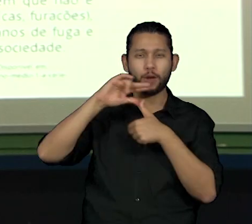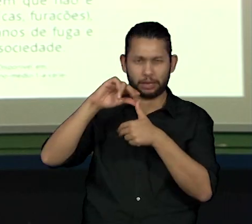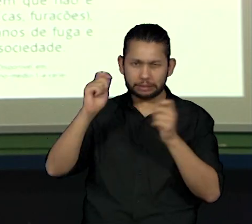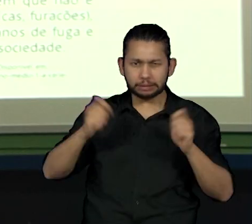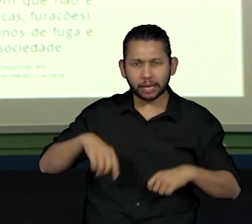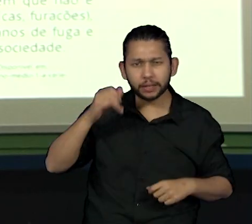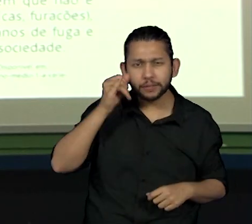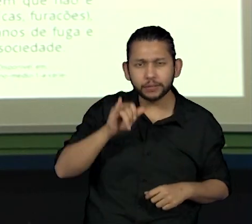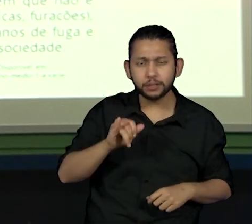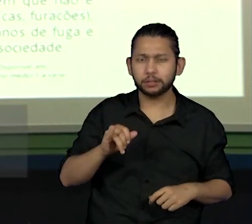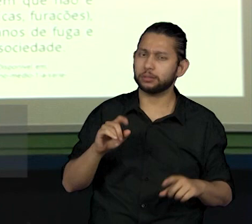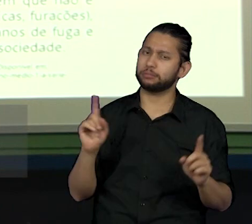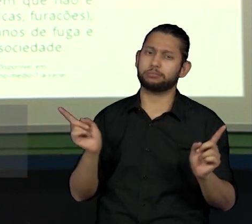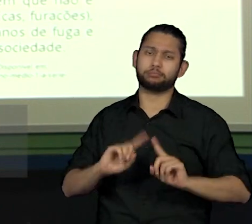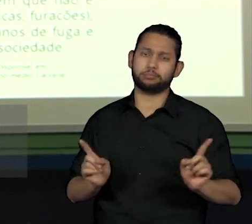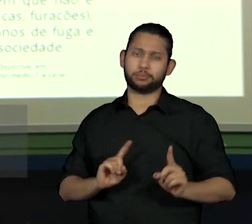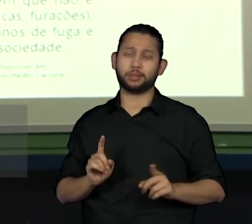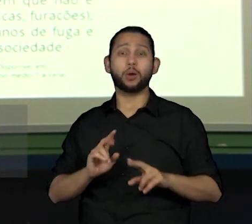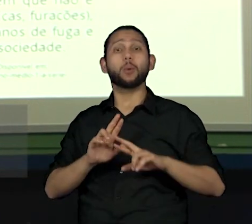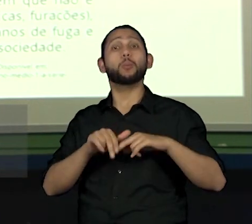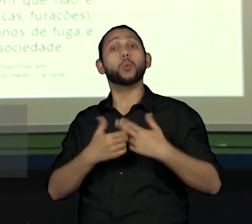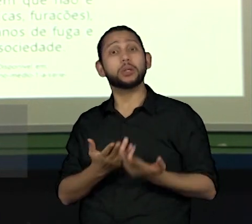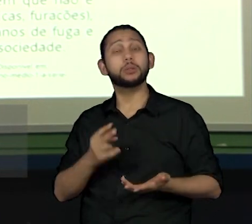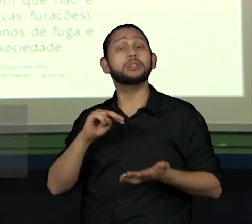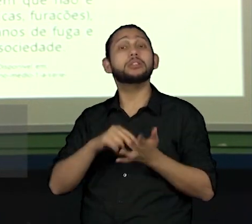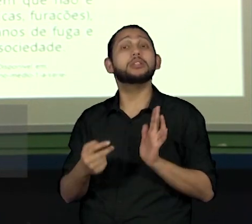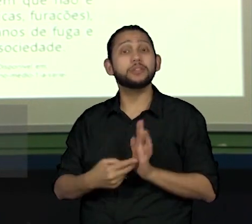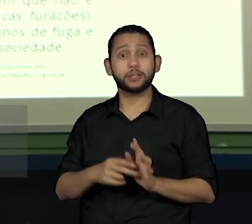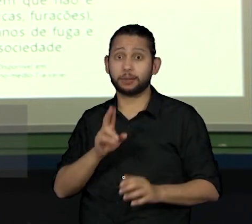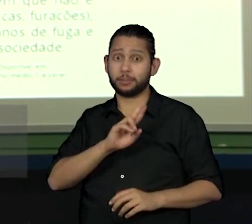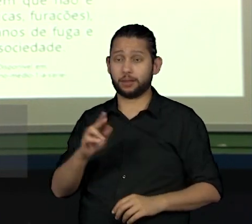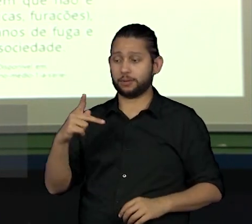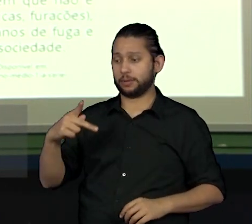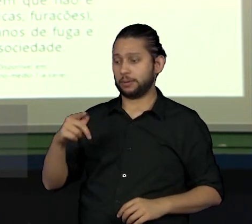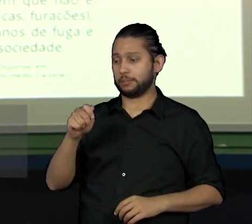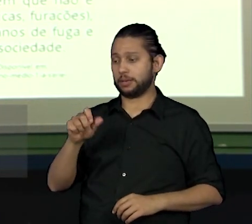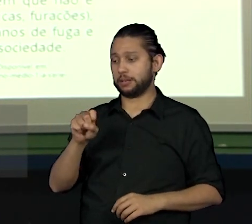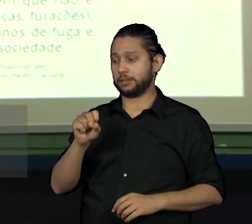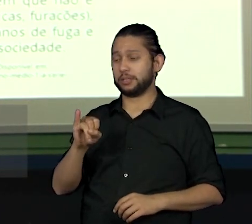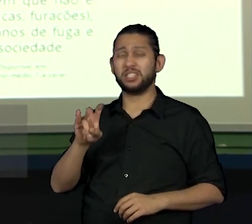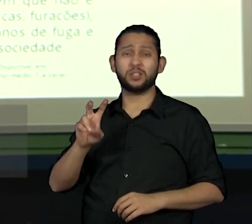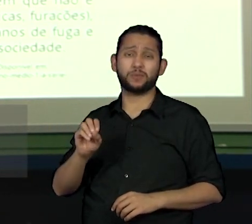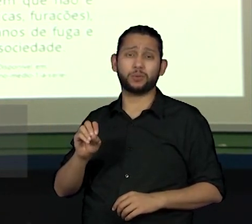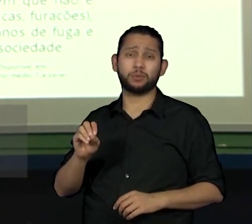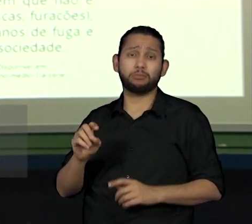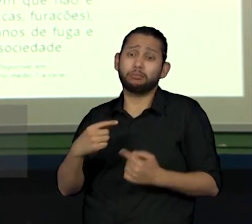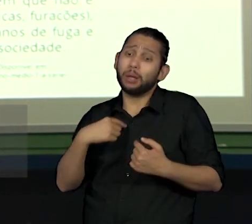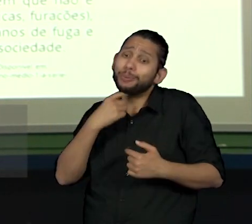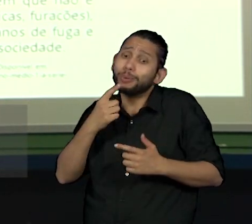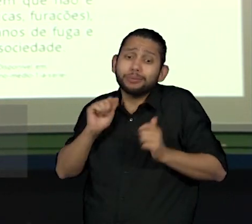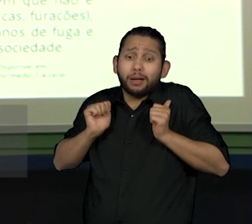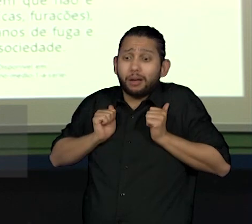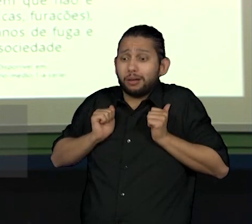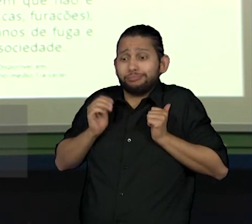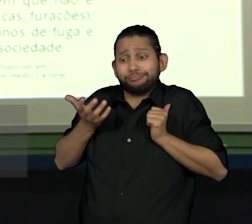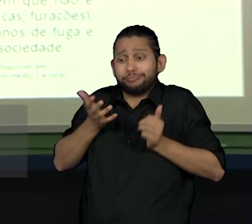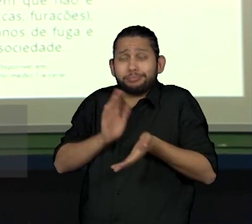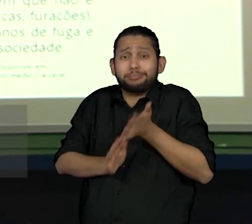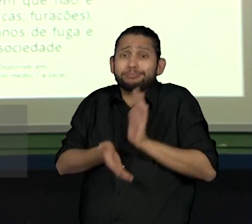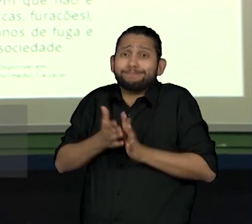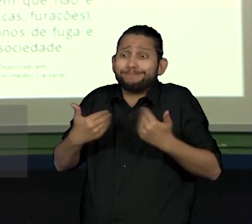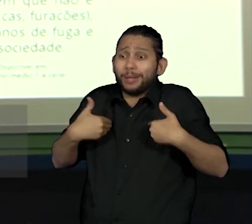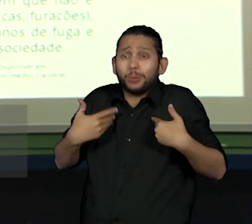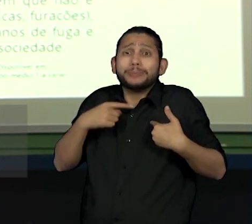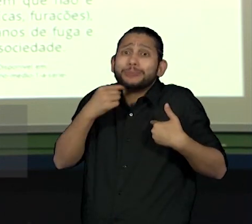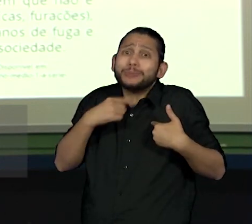Não. Então, por isso que chama passivo. O ser humano é não refém, mas ele fica passivo perante a